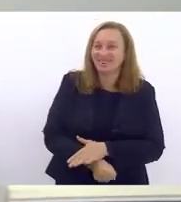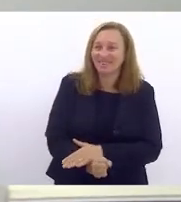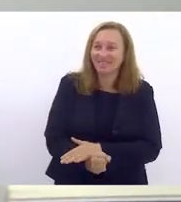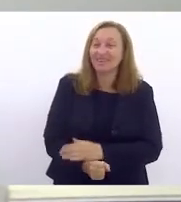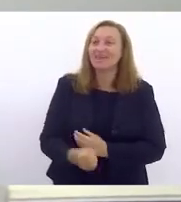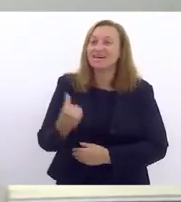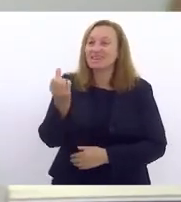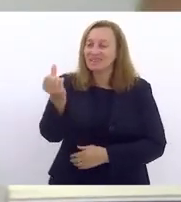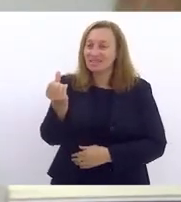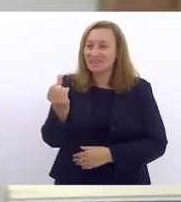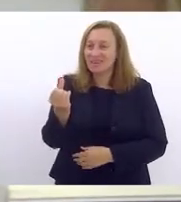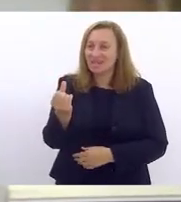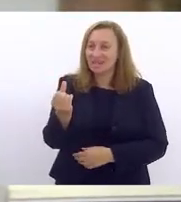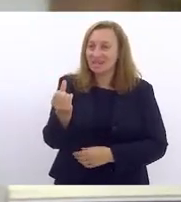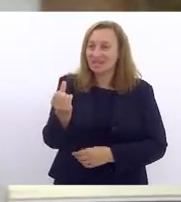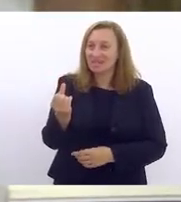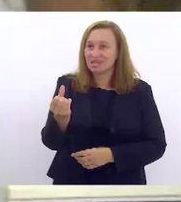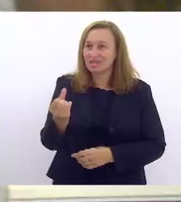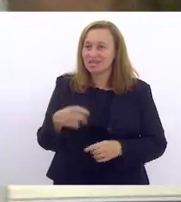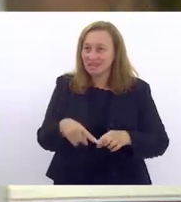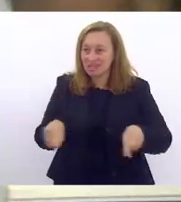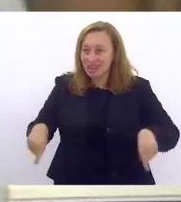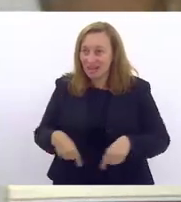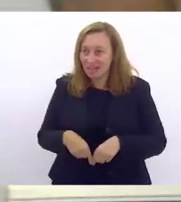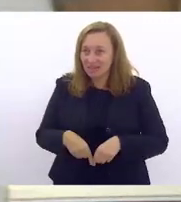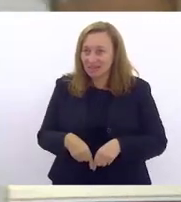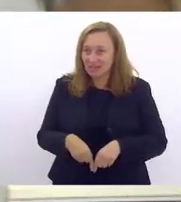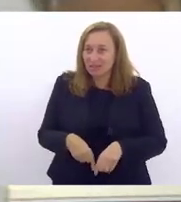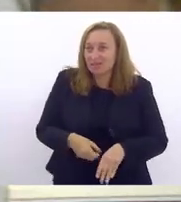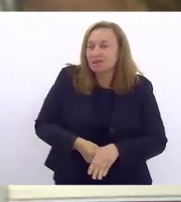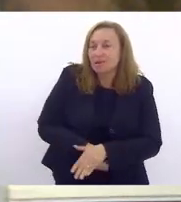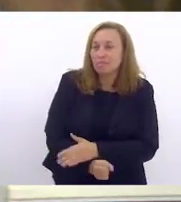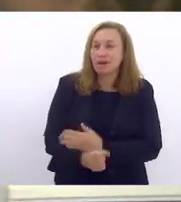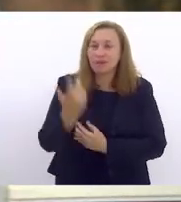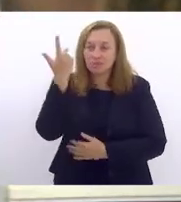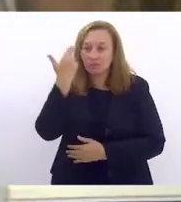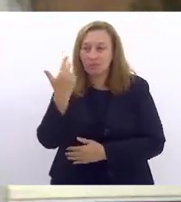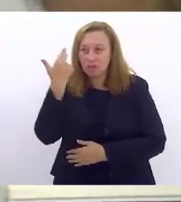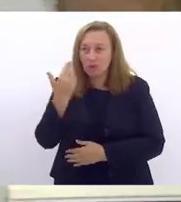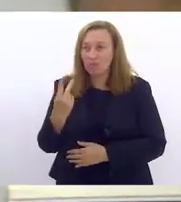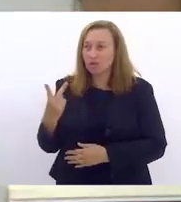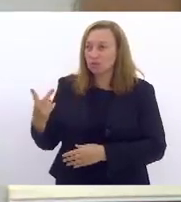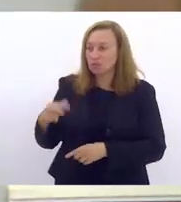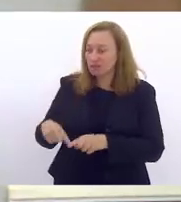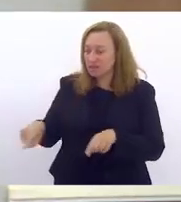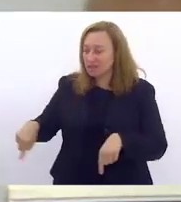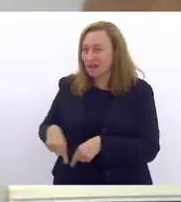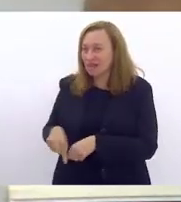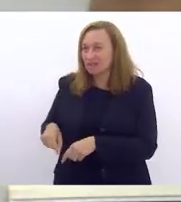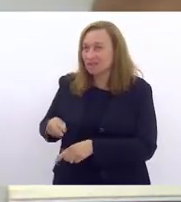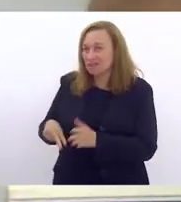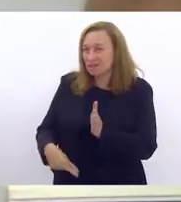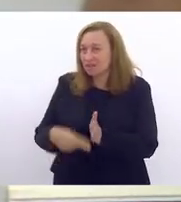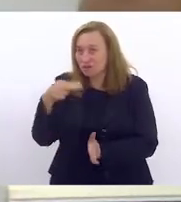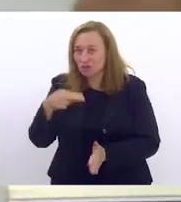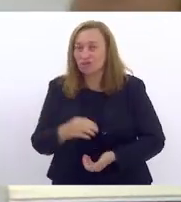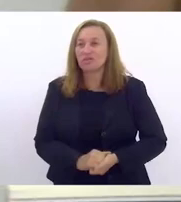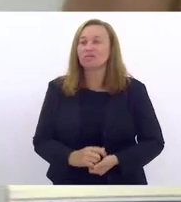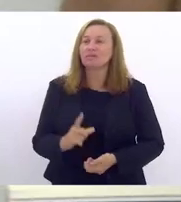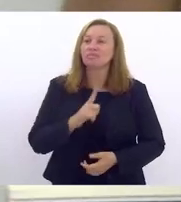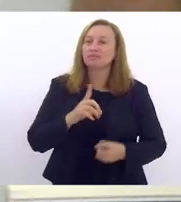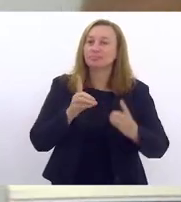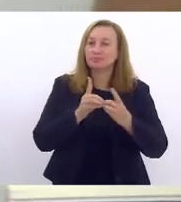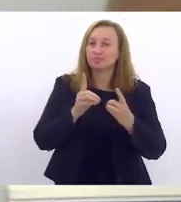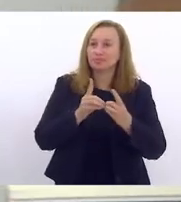6 suítes para parto normal, 2 salas de centro cirúrgico. Nós temos atendimento